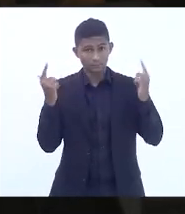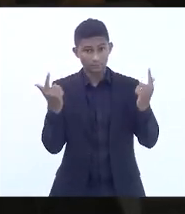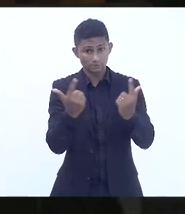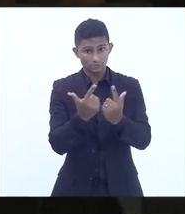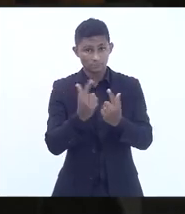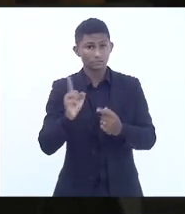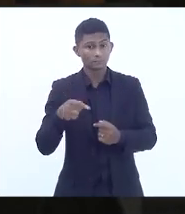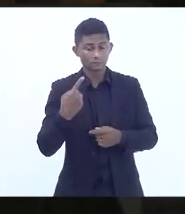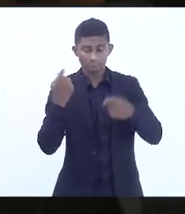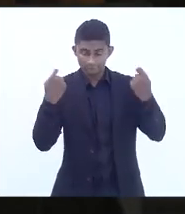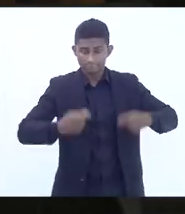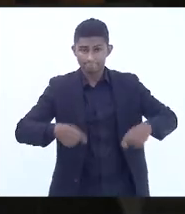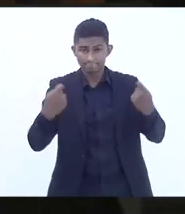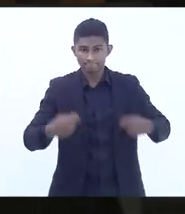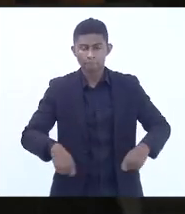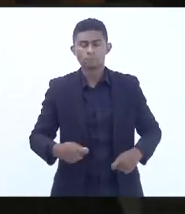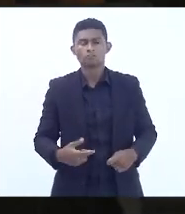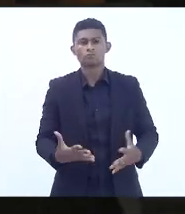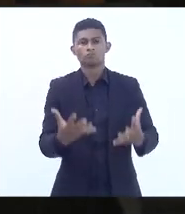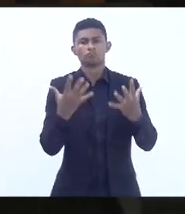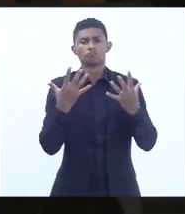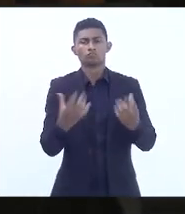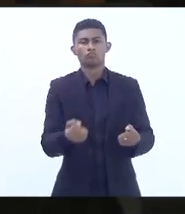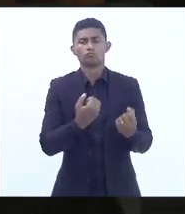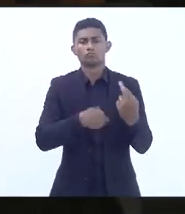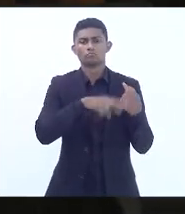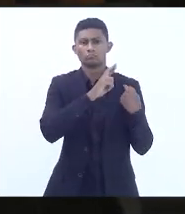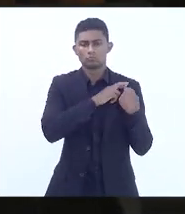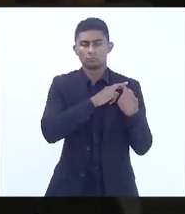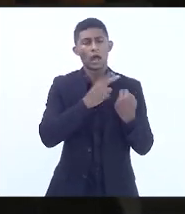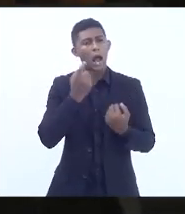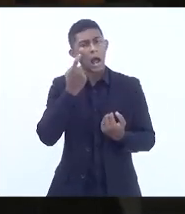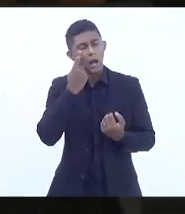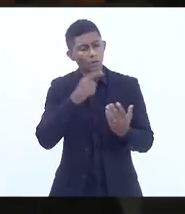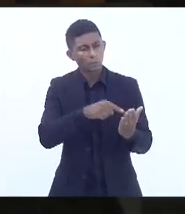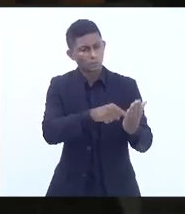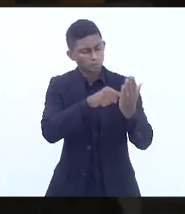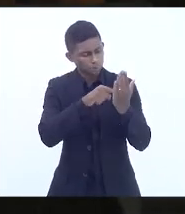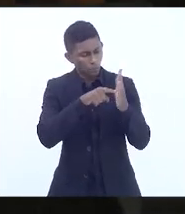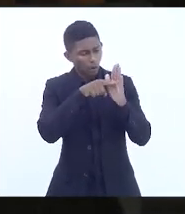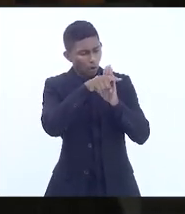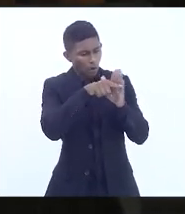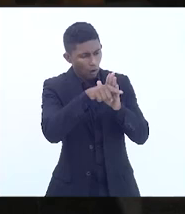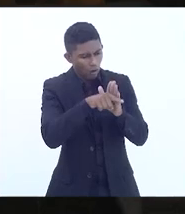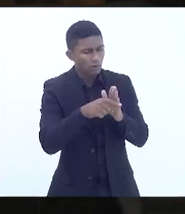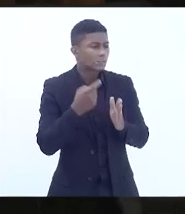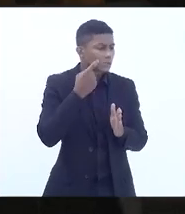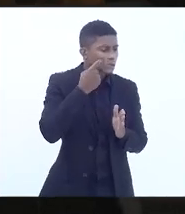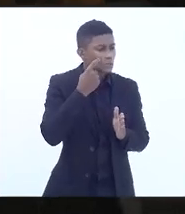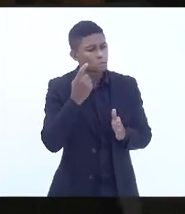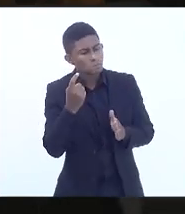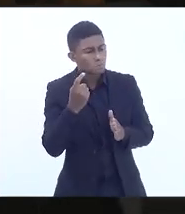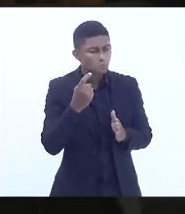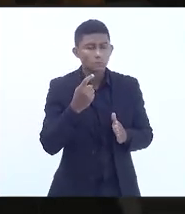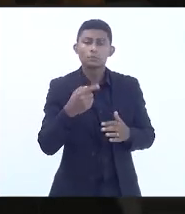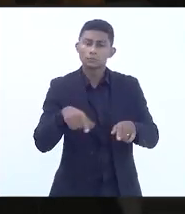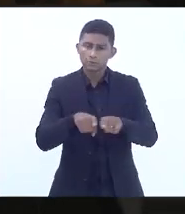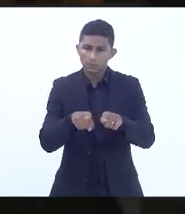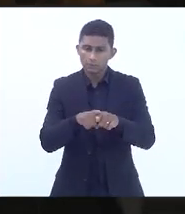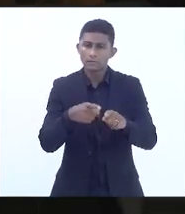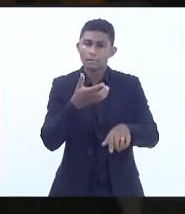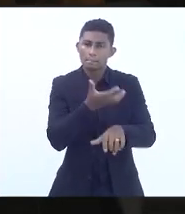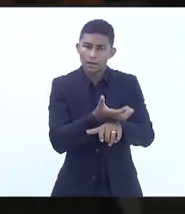do recado, fazer as correções devidas, mas votar o mais rapidamente essas